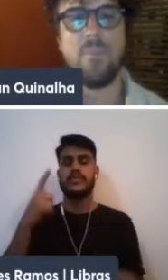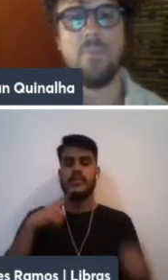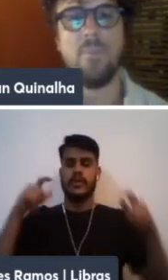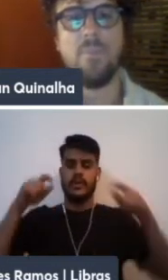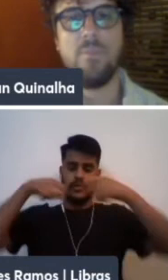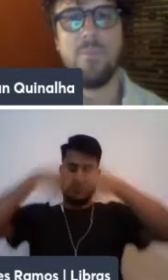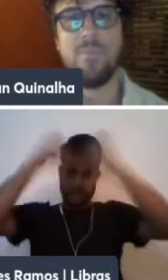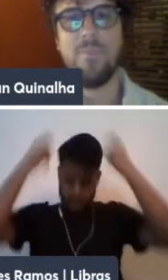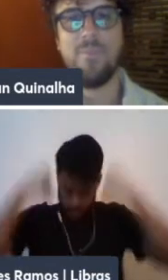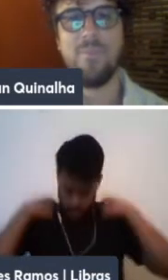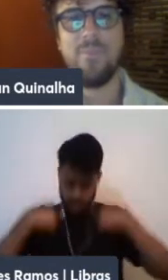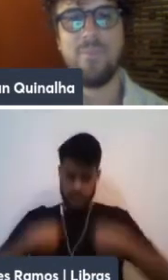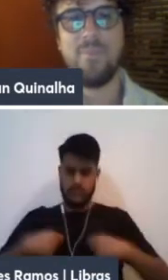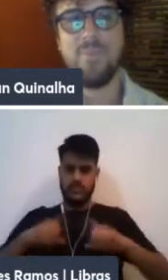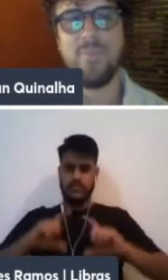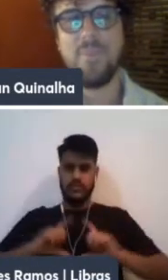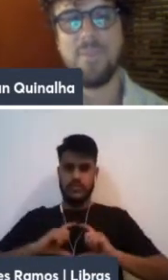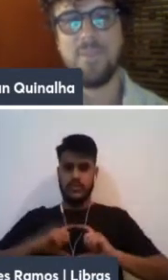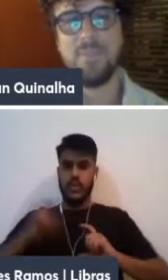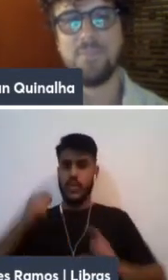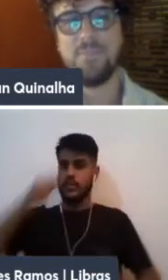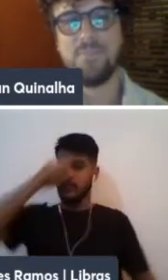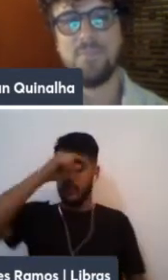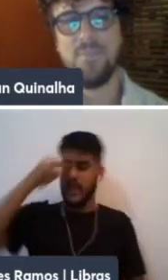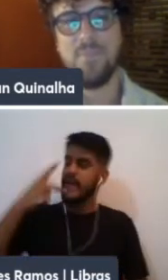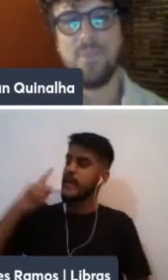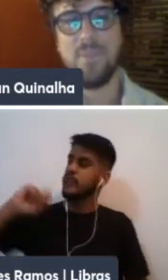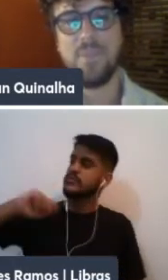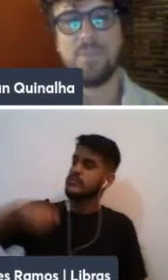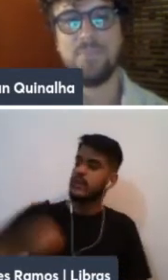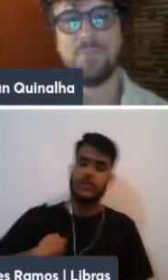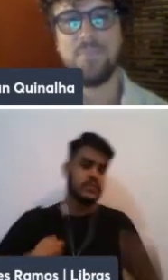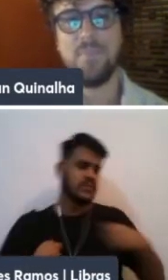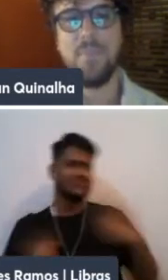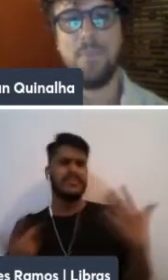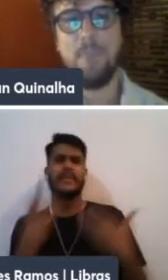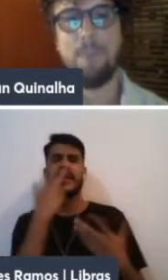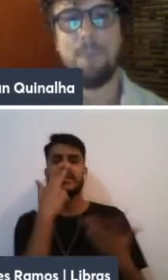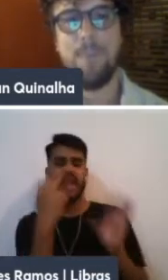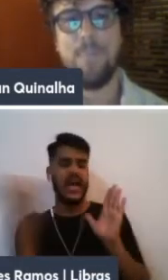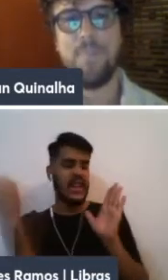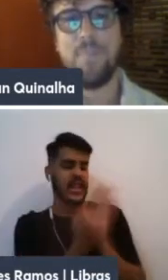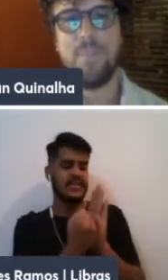testa definindo como isso ou aquilo. Éramos bem inclassificáveis.